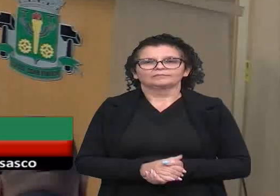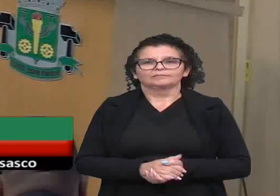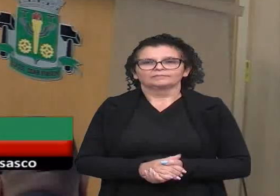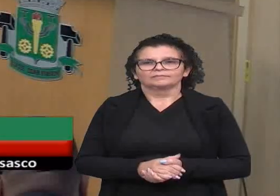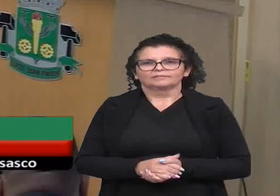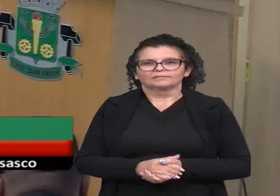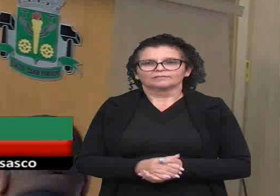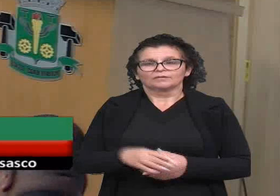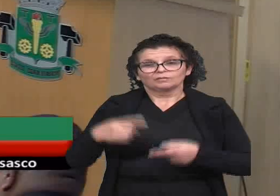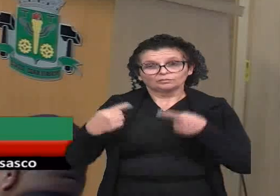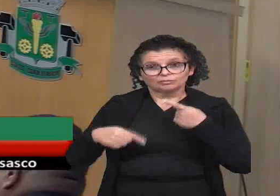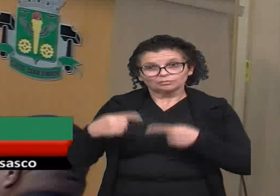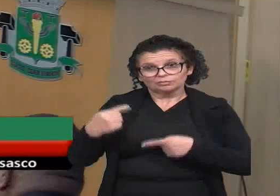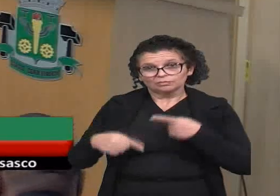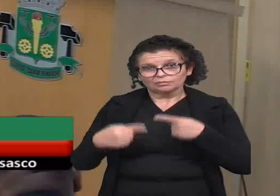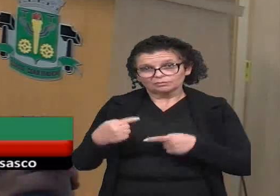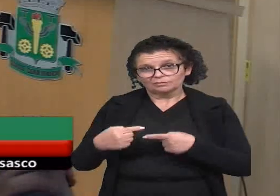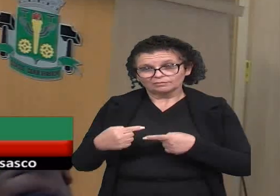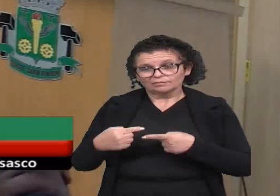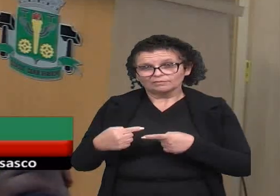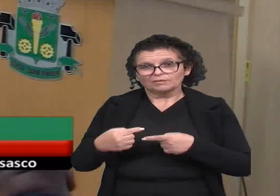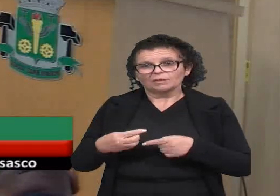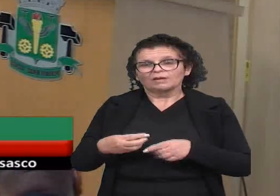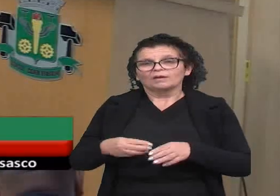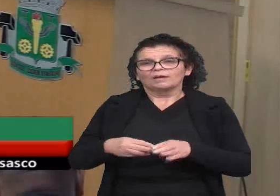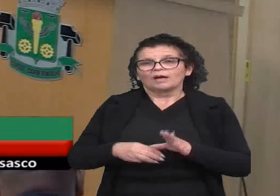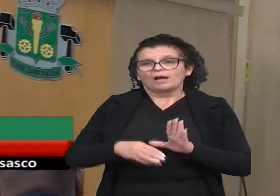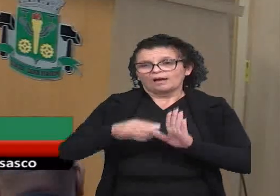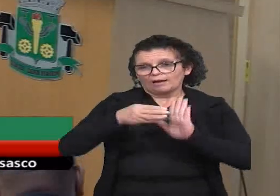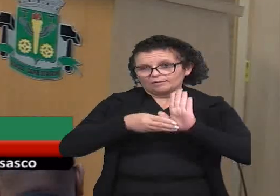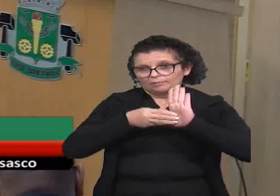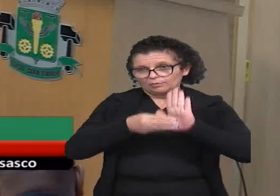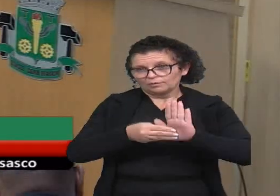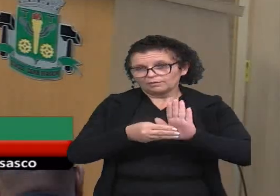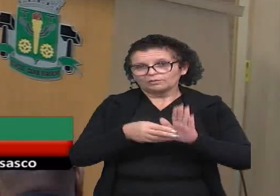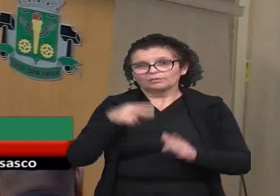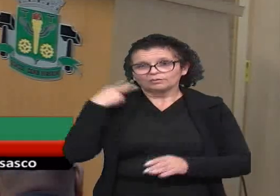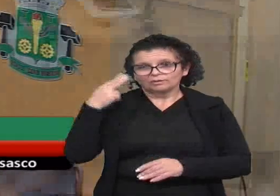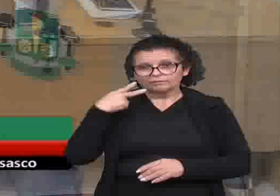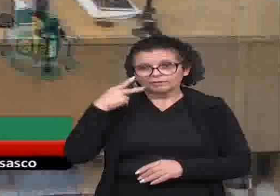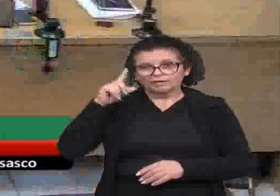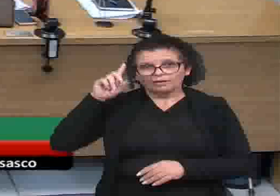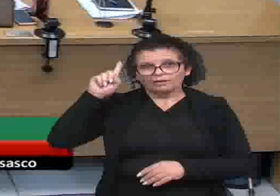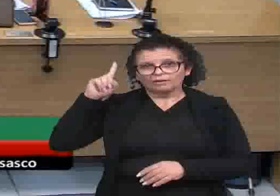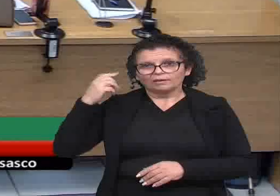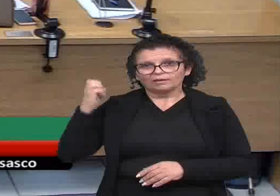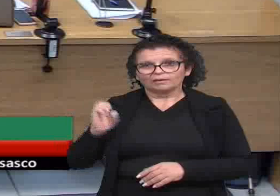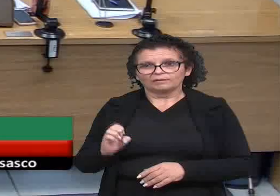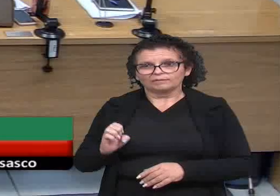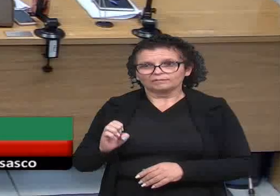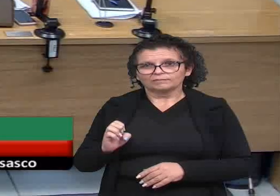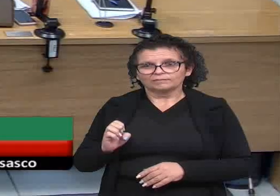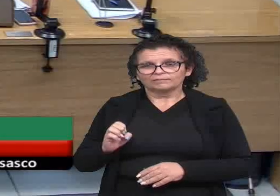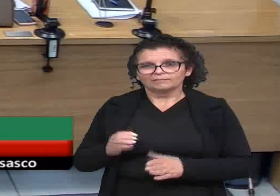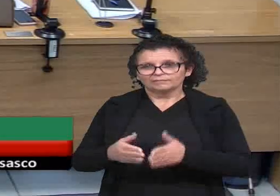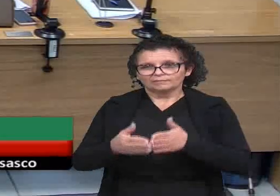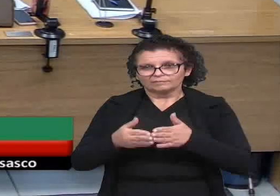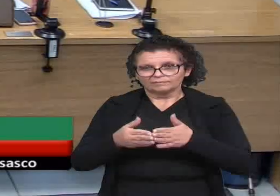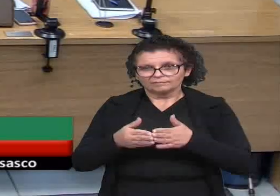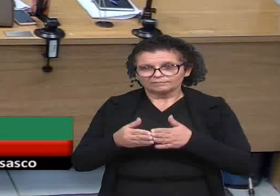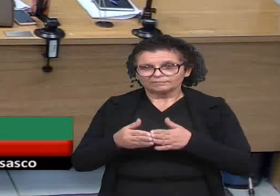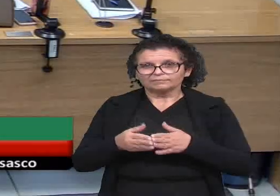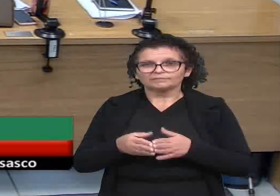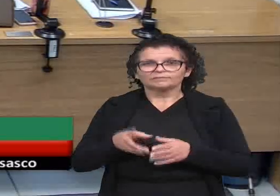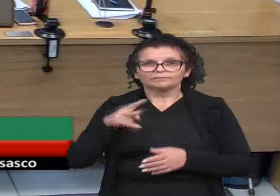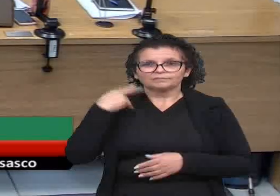Continua em discussão as moções de reconhecimento da nobre vereadora Elza Oliveira. Questão de ordem, presidente. Questão de